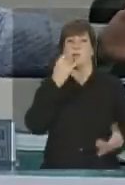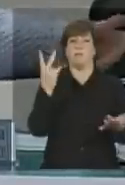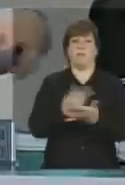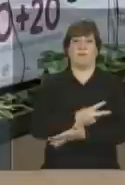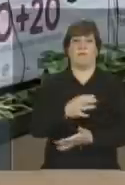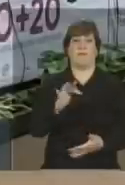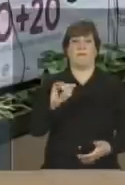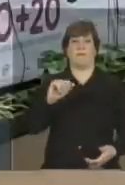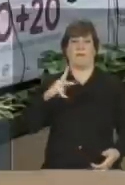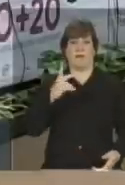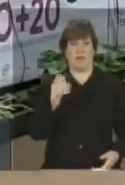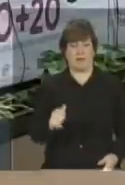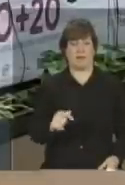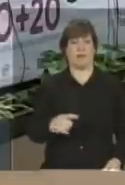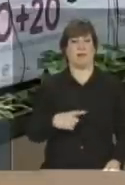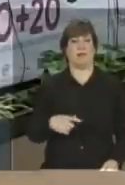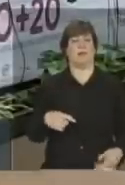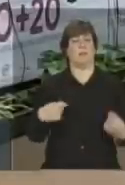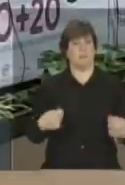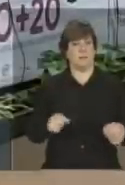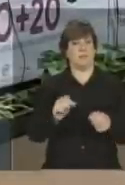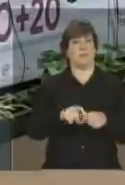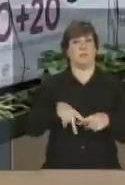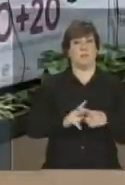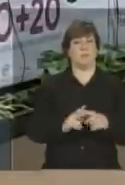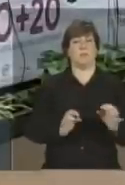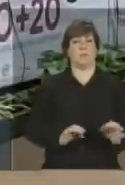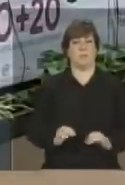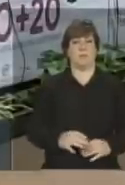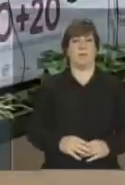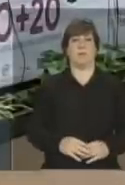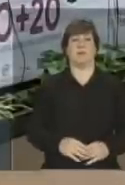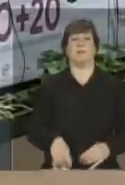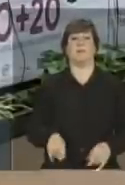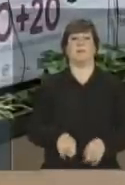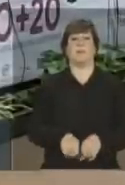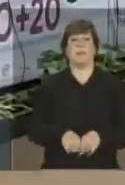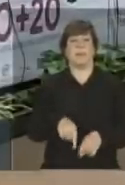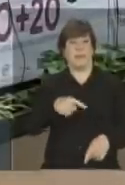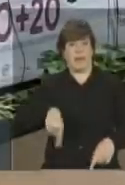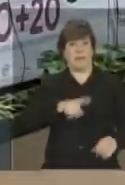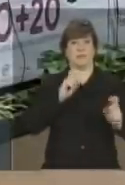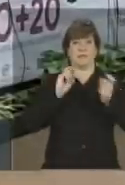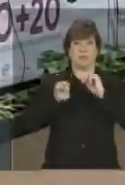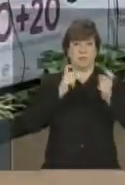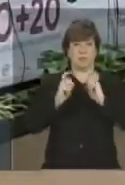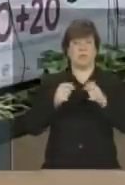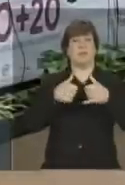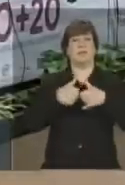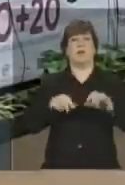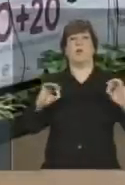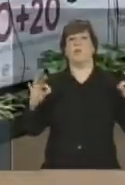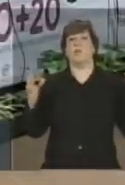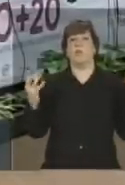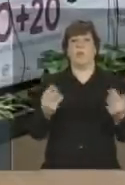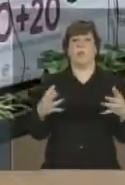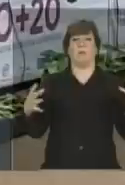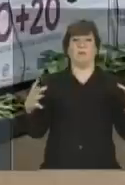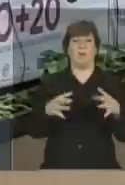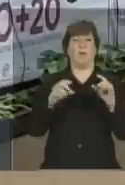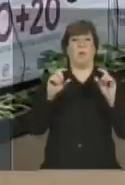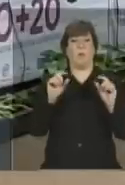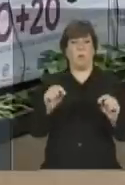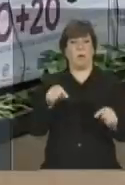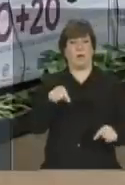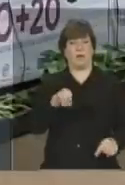mais neoliberal, ou mais ligada ao que está vivendo o mundo hoje. E essas discussões estão todas permeadas naquilo que é o